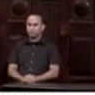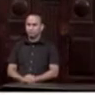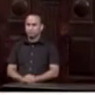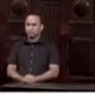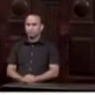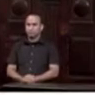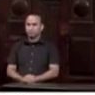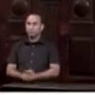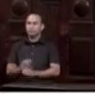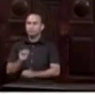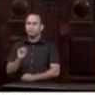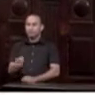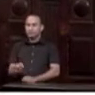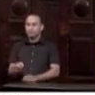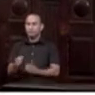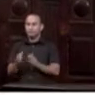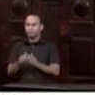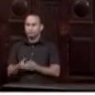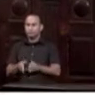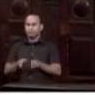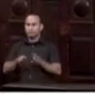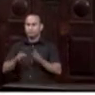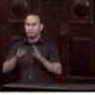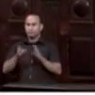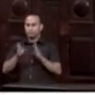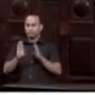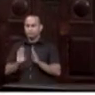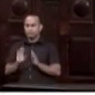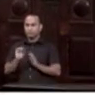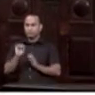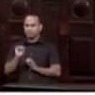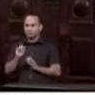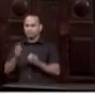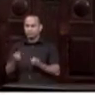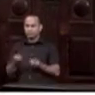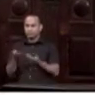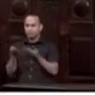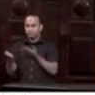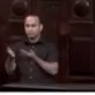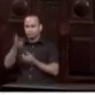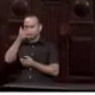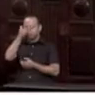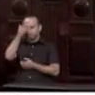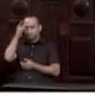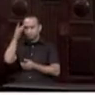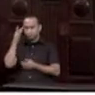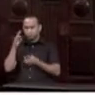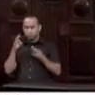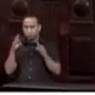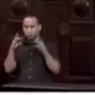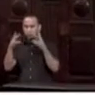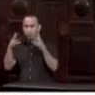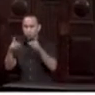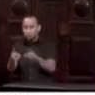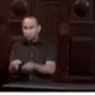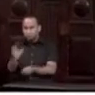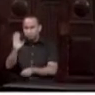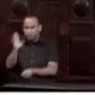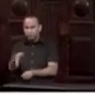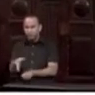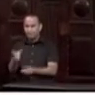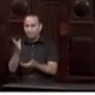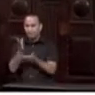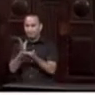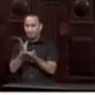as unidades habitacionais para serem entregues a essas pessoas, todas elas estão